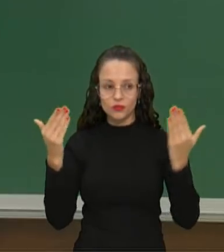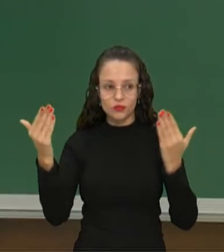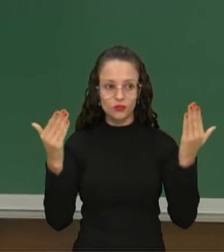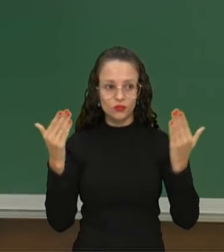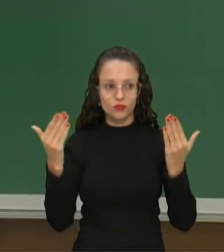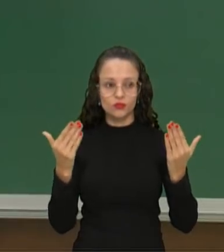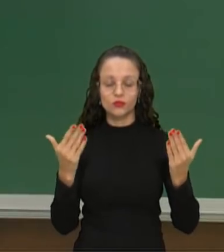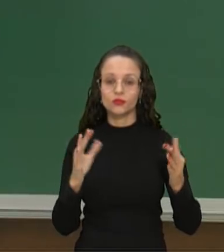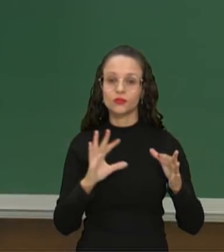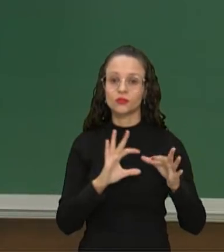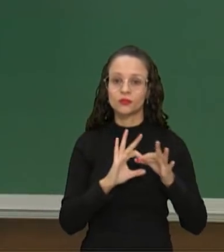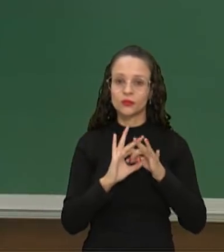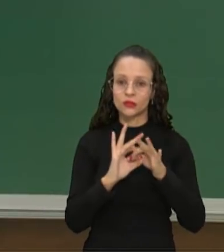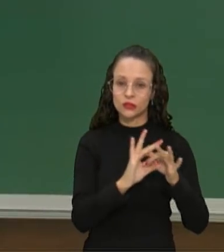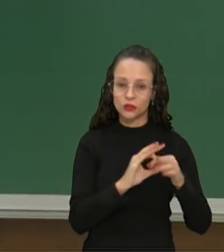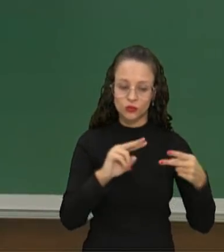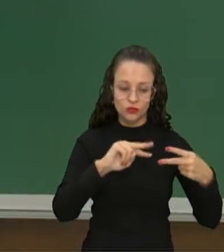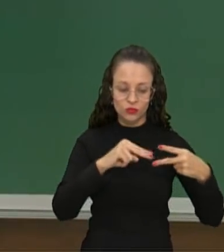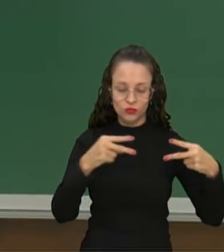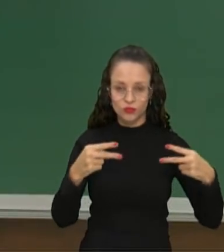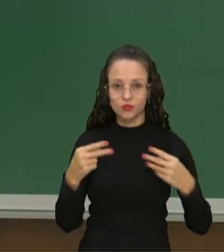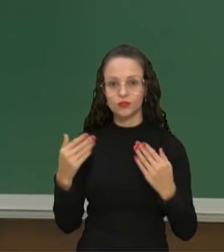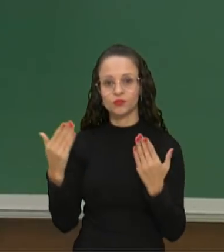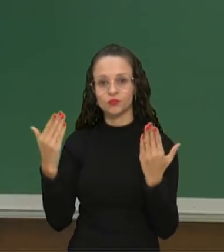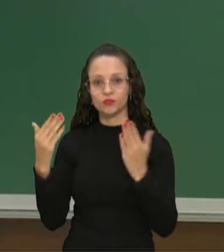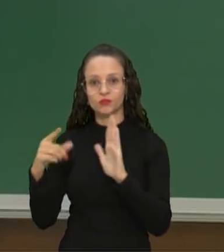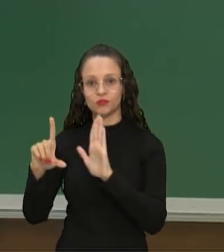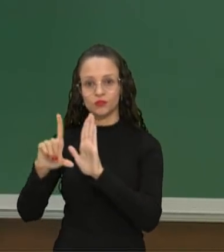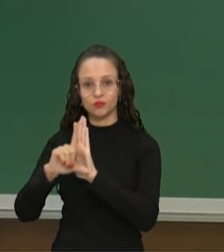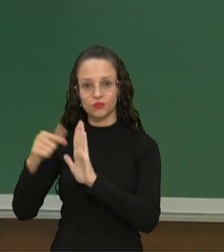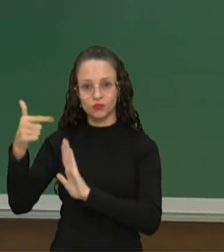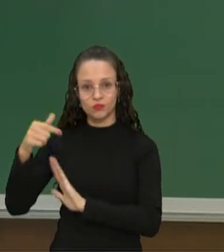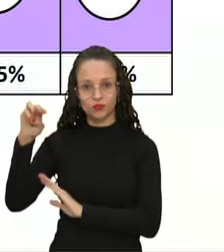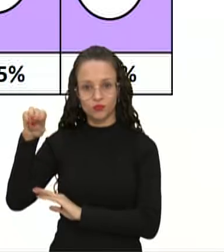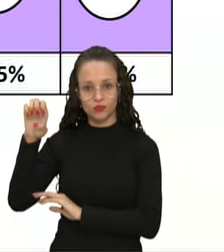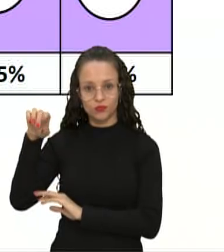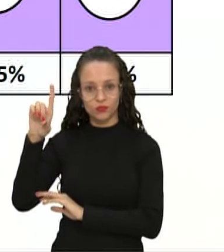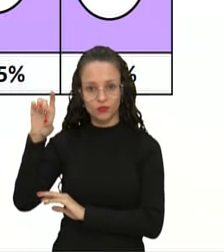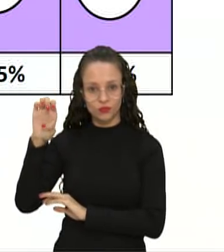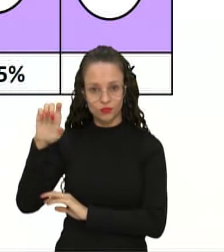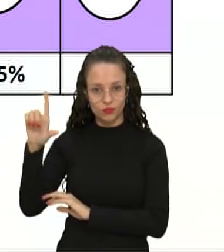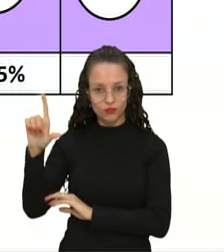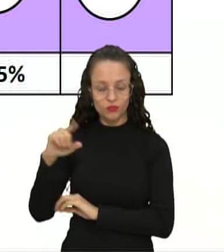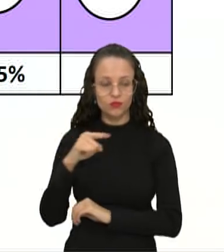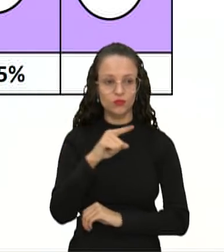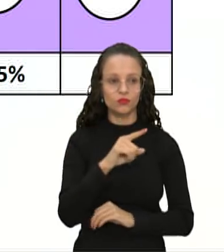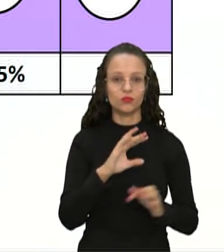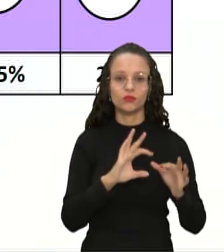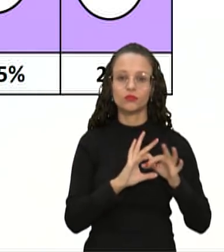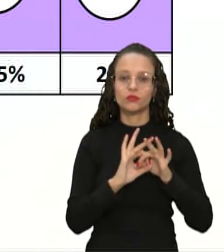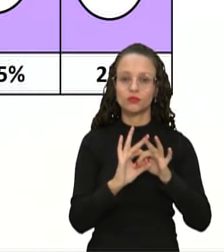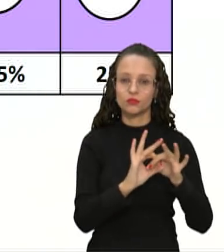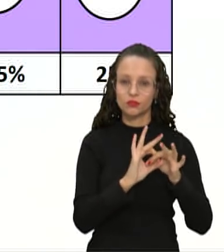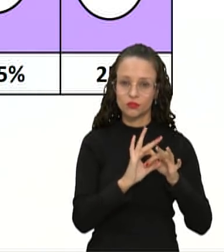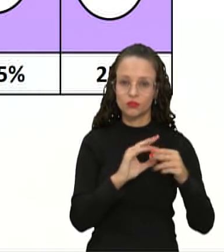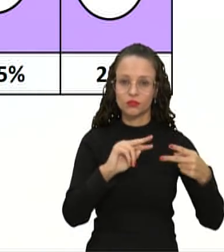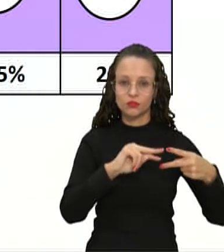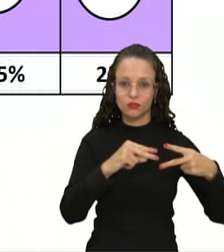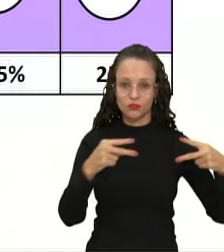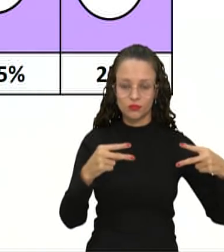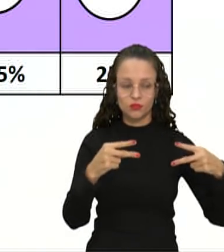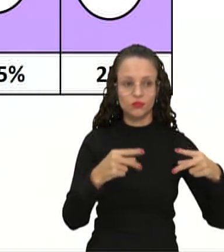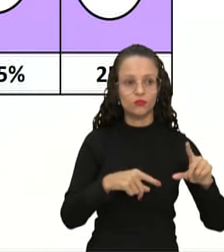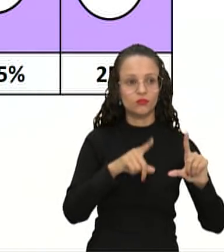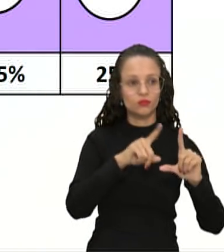a ligação gênica com a segunda lei de Mendel, tá? Na ligação gênica, vejam aqui, ó. Então, eu tenho uma célula,